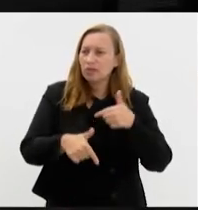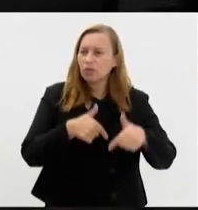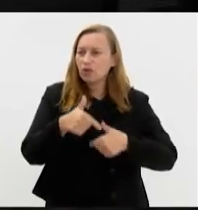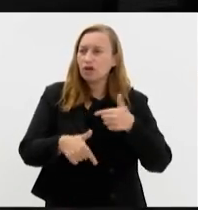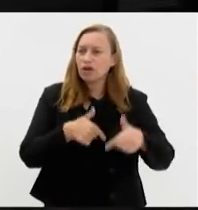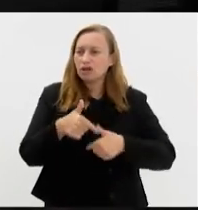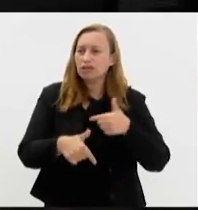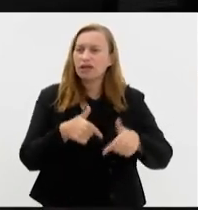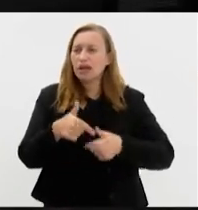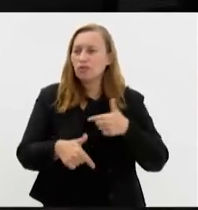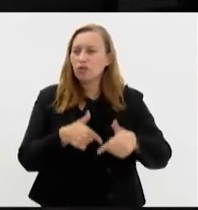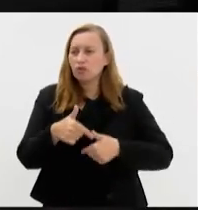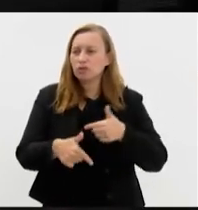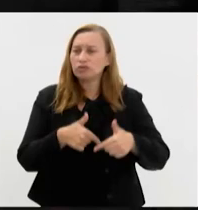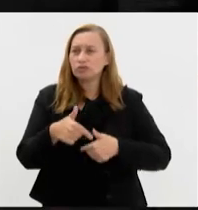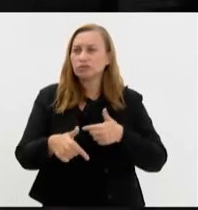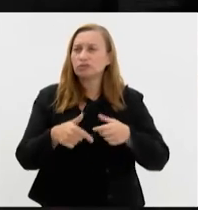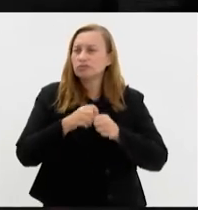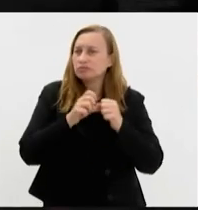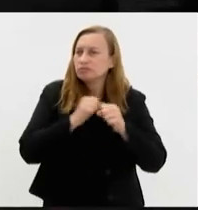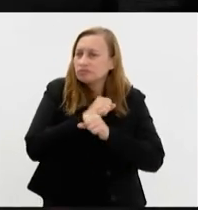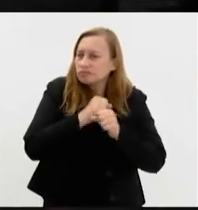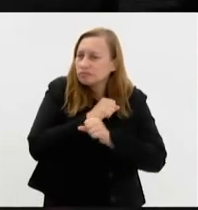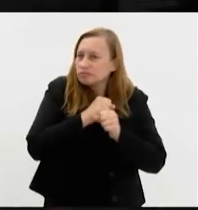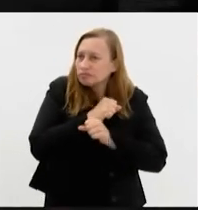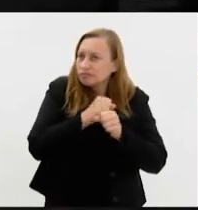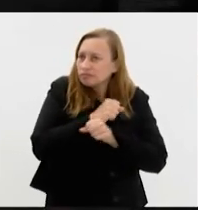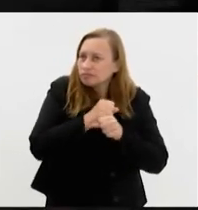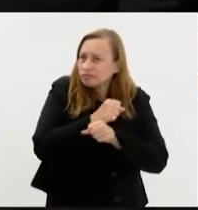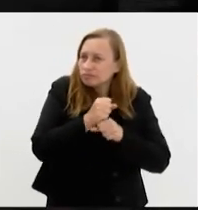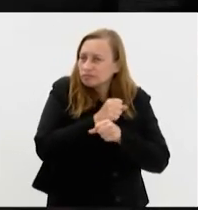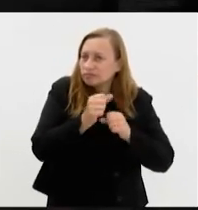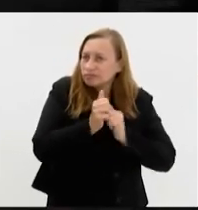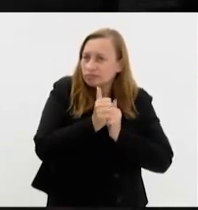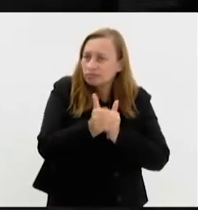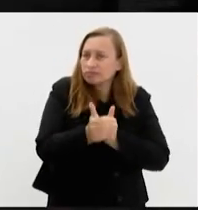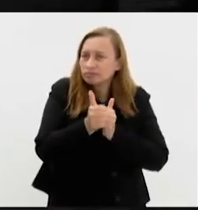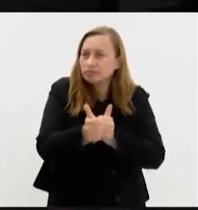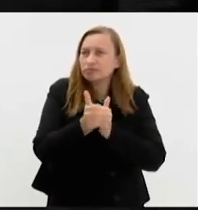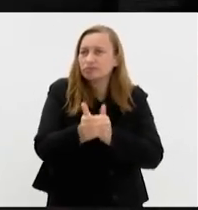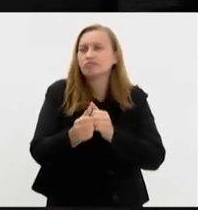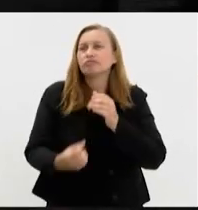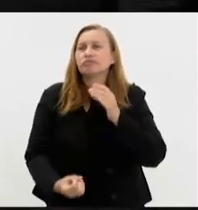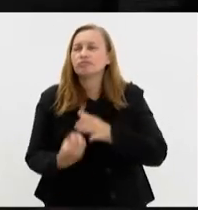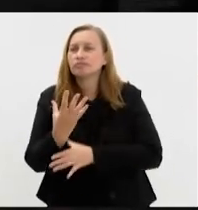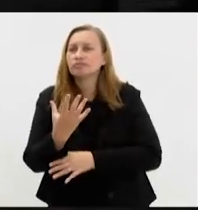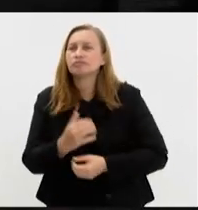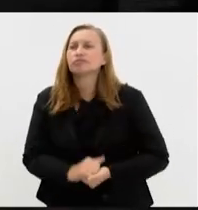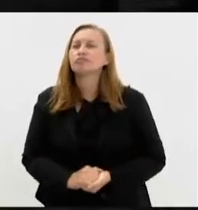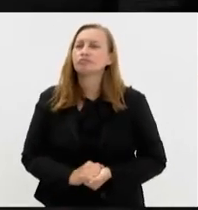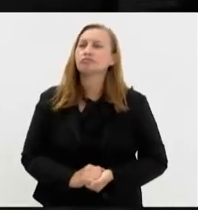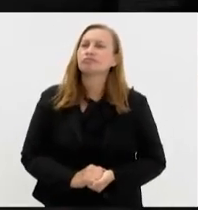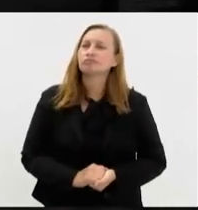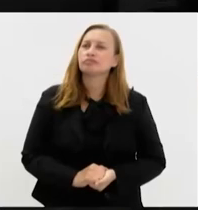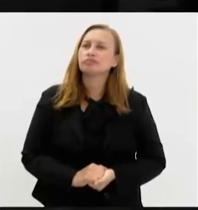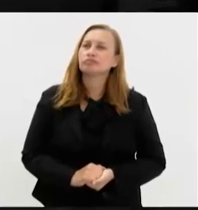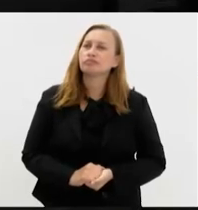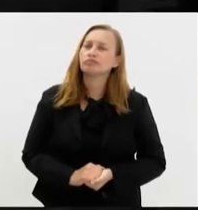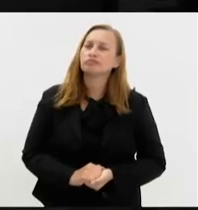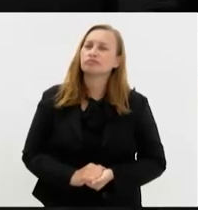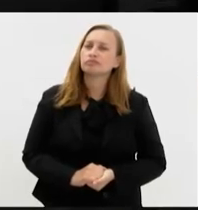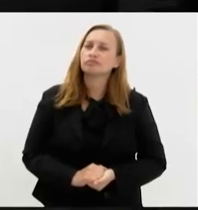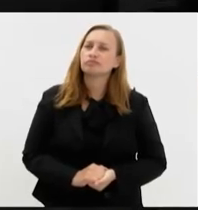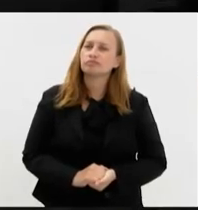advogado as transformações que surgiram notadamente faço um destaque cronológico rápido aqui D